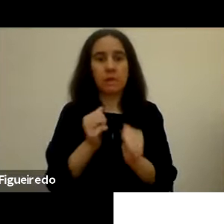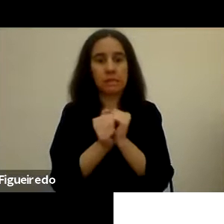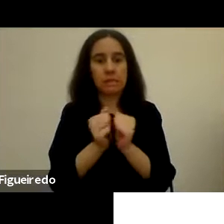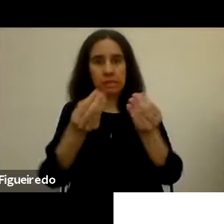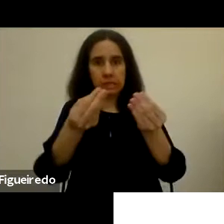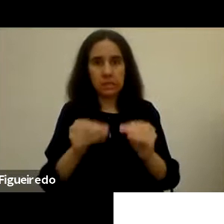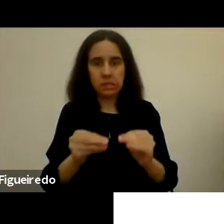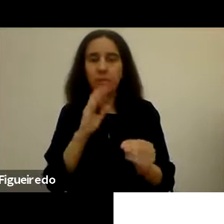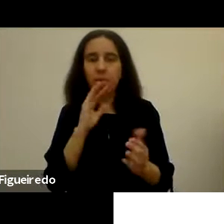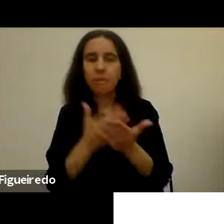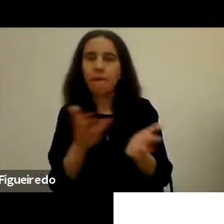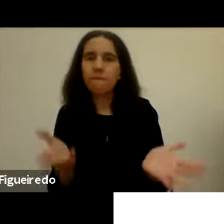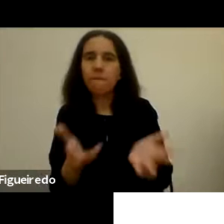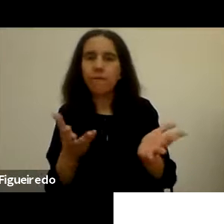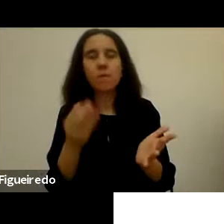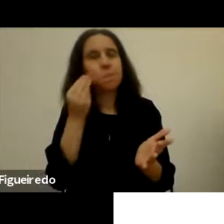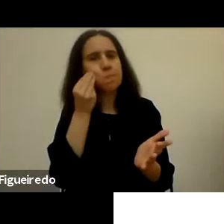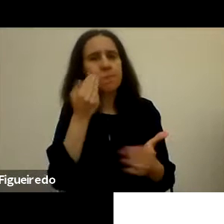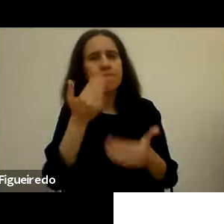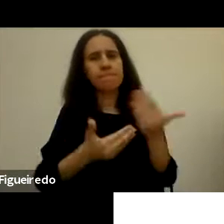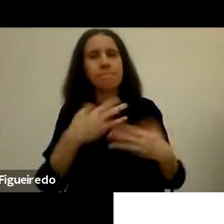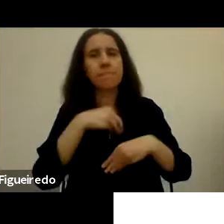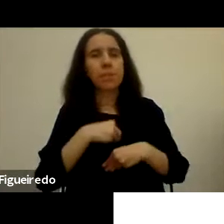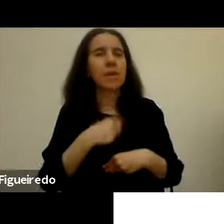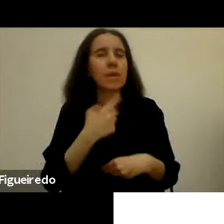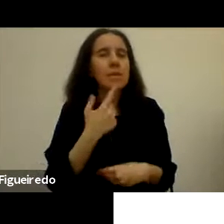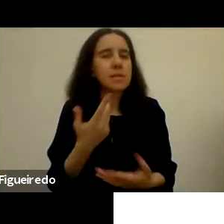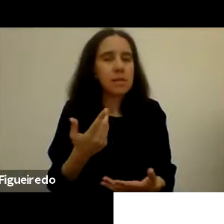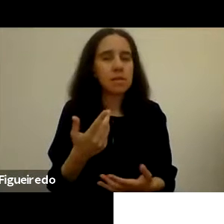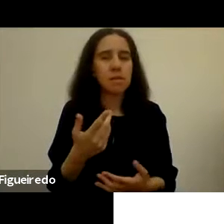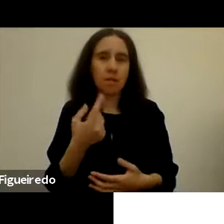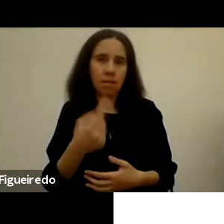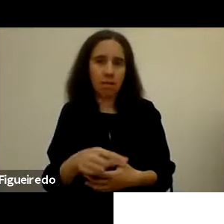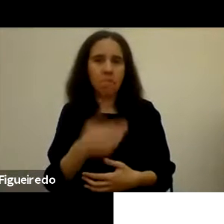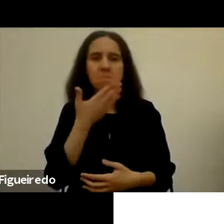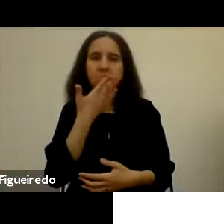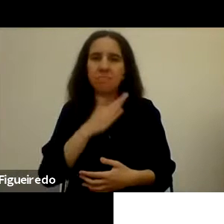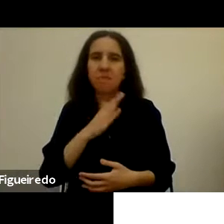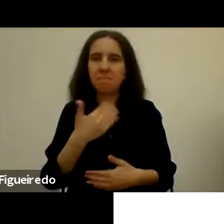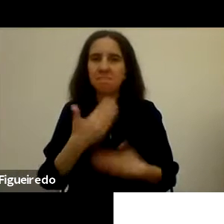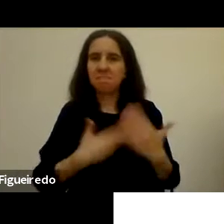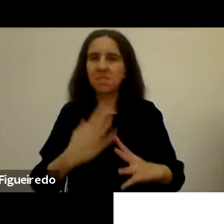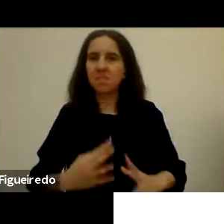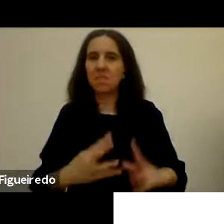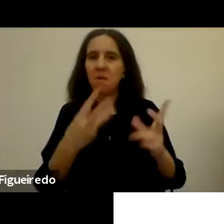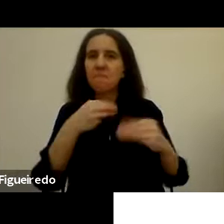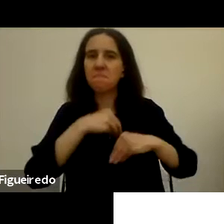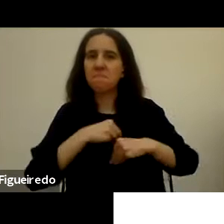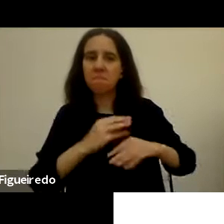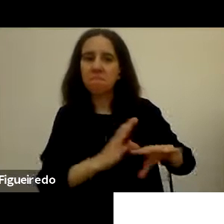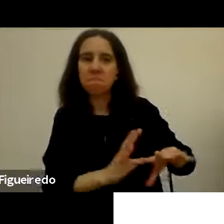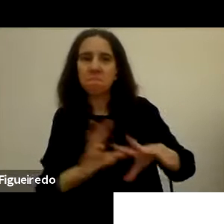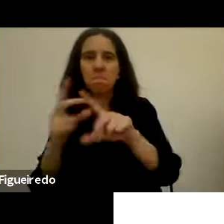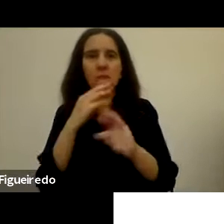ele pudesse ser orgânico. Quer isto dizer que tinha e tem condições de ser desenvolvido, de evoluir e melhorar também